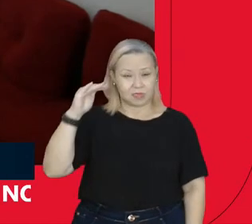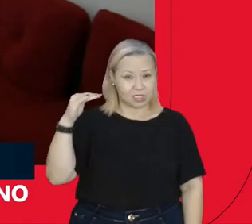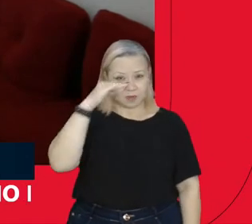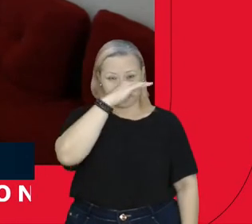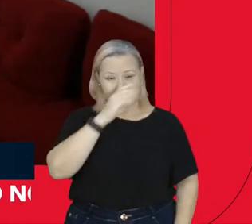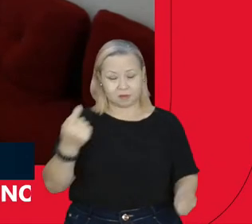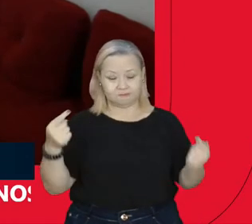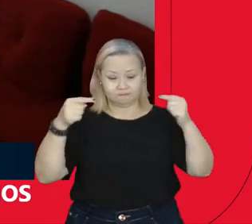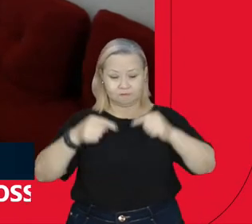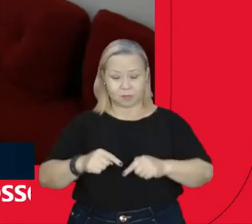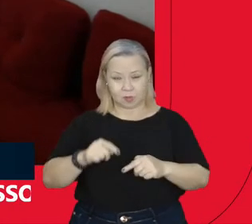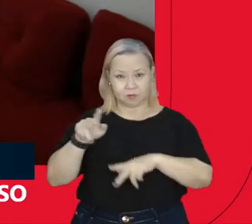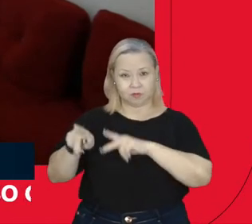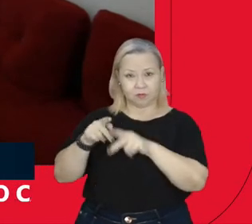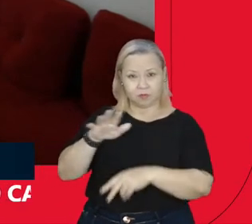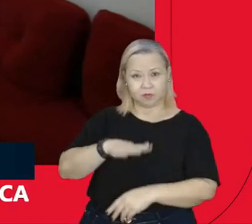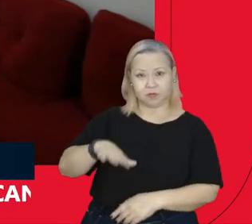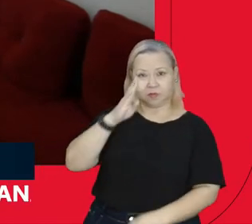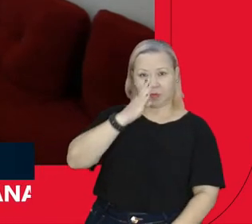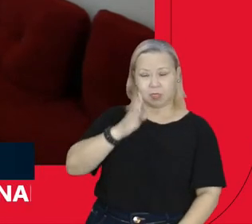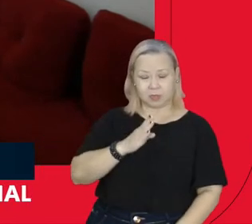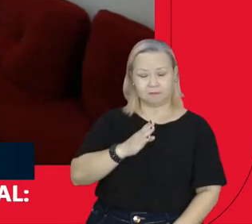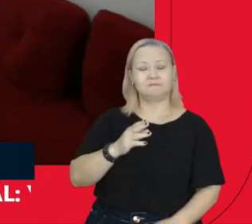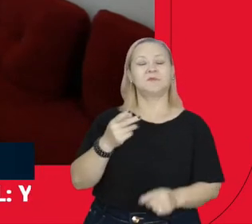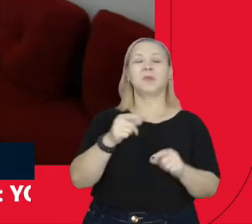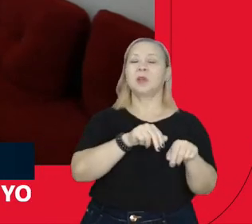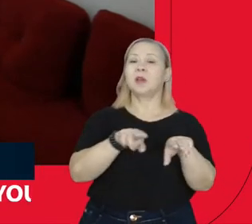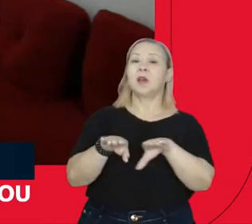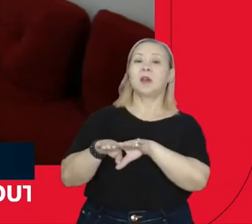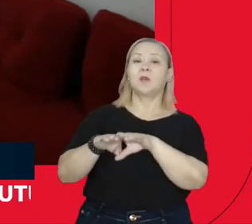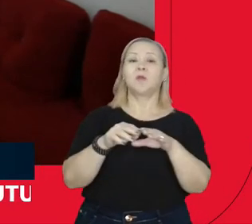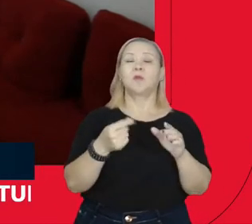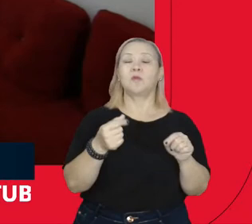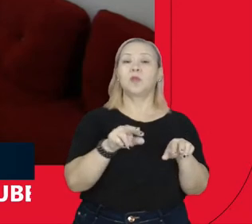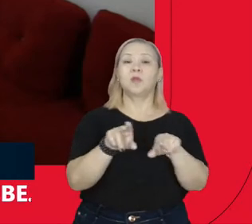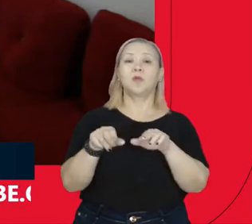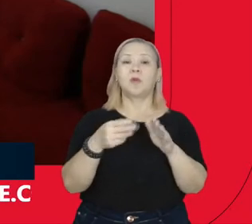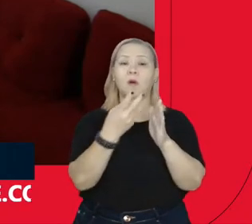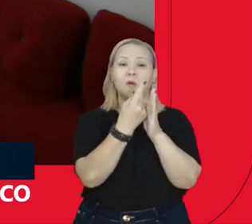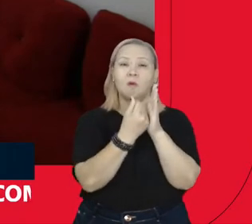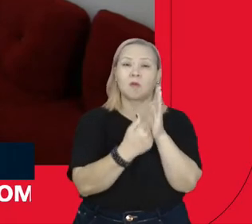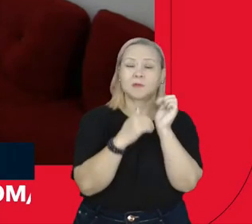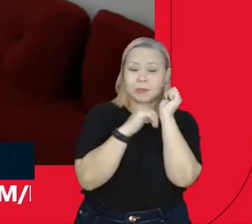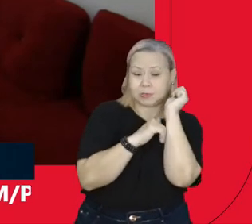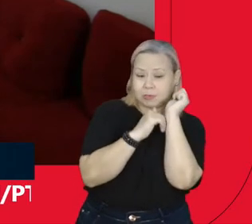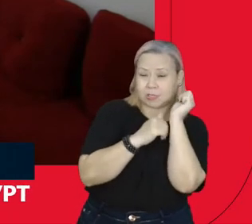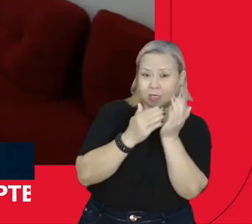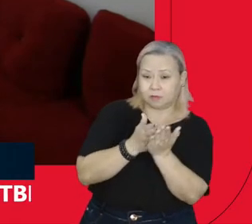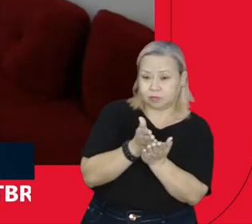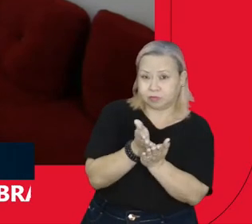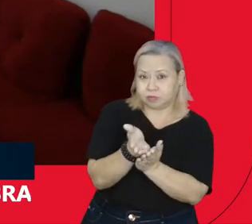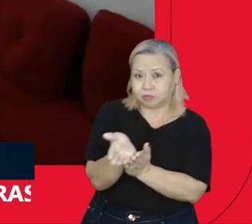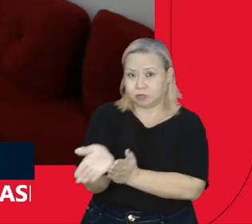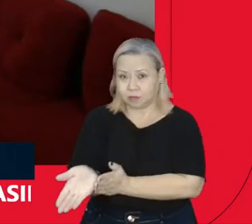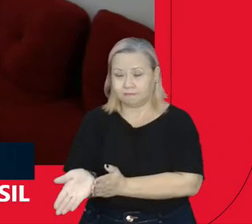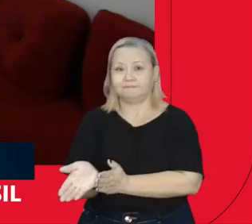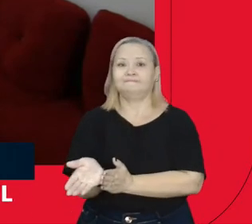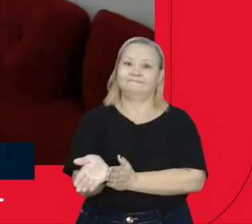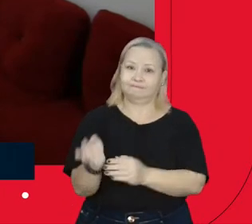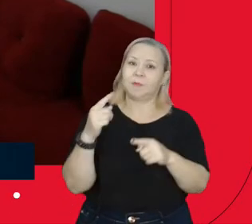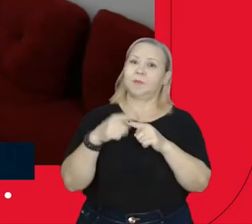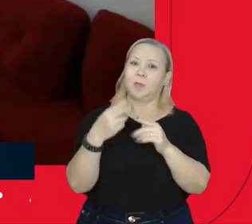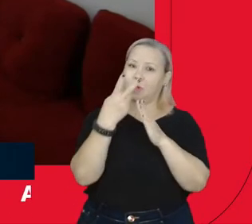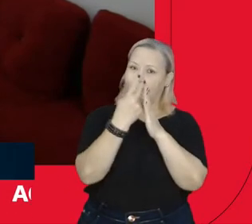o povo brasileiro. Do mesmo jeito que o orçamento secreto, que nada mais é do que um desvio, né, do orçamento que deveria ser público,